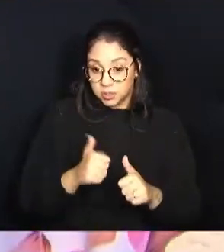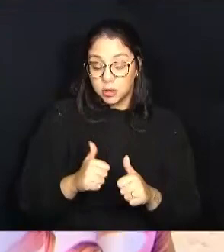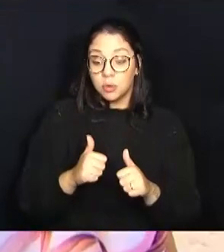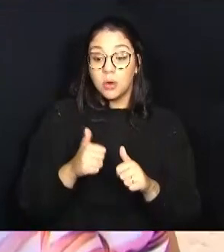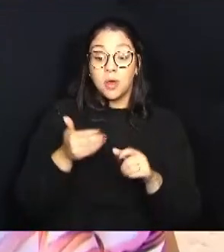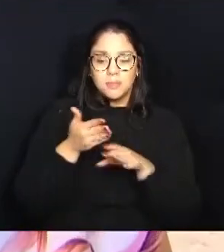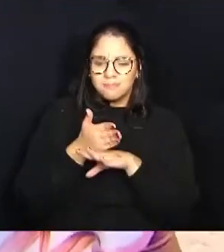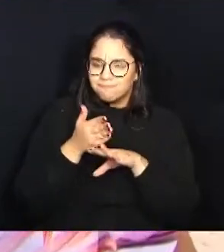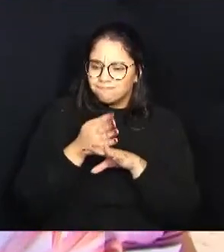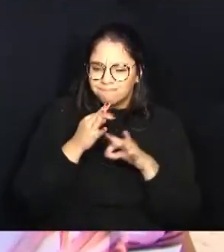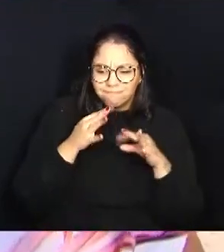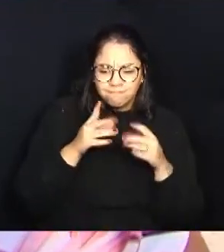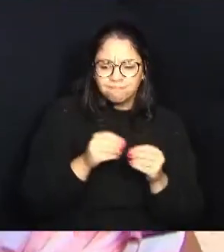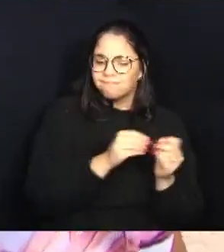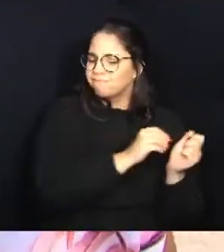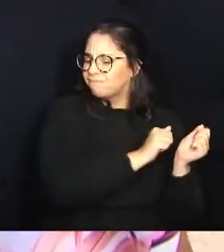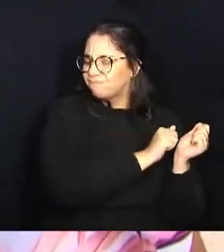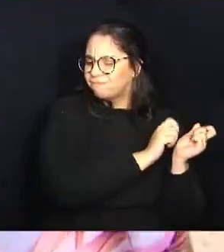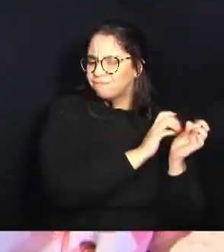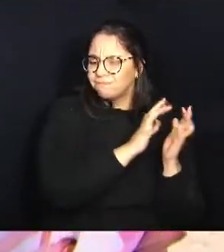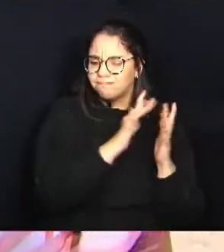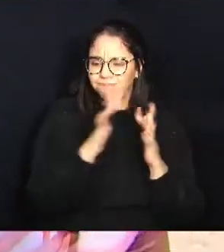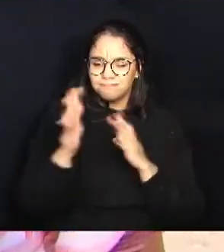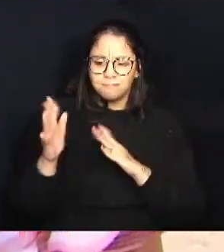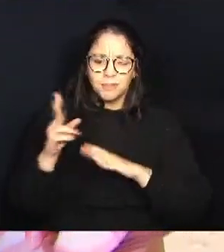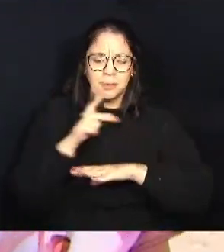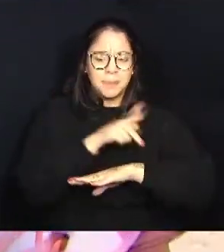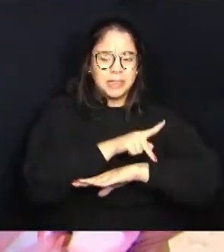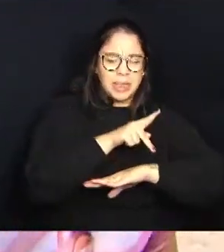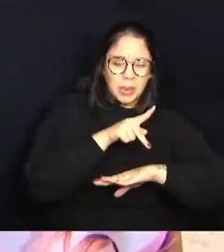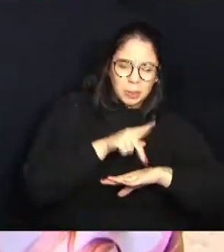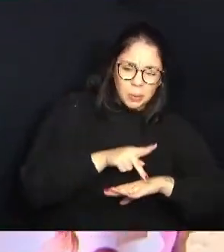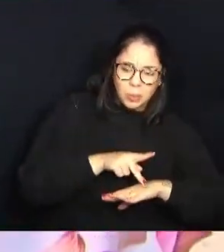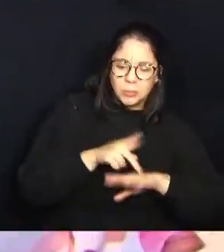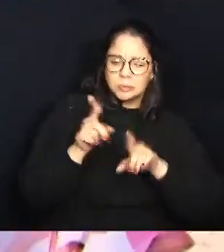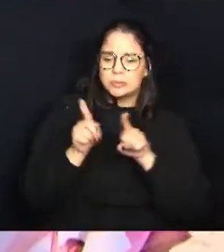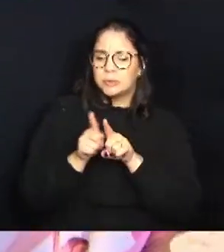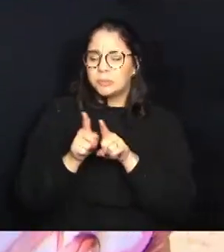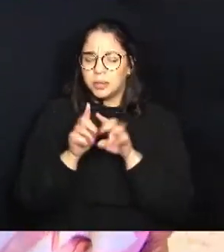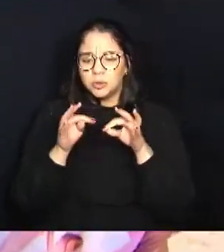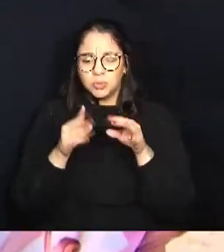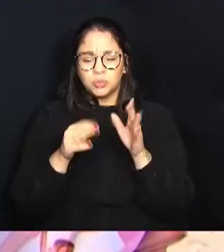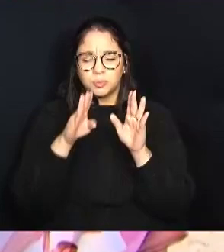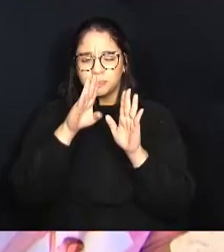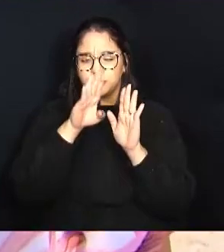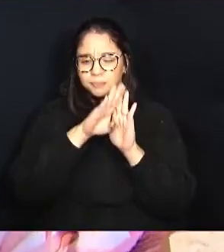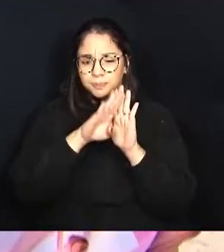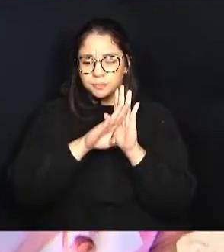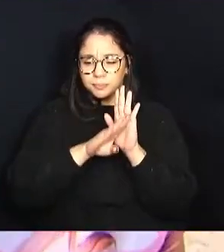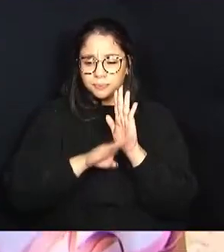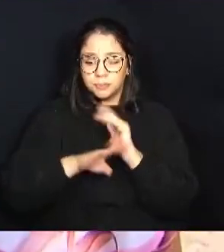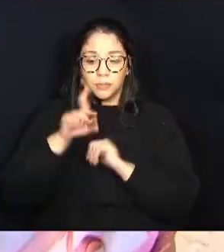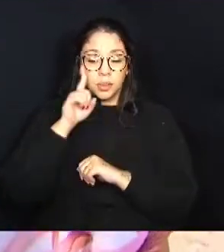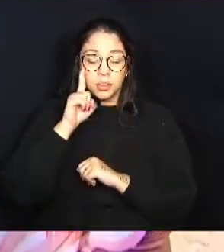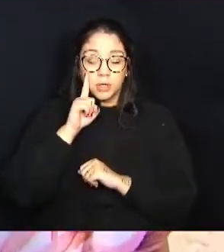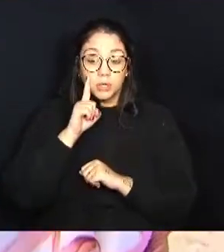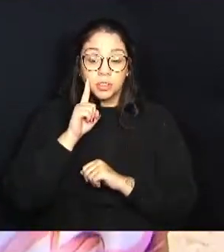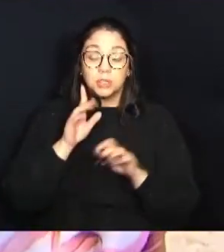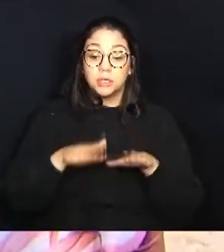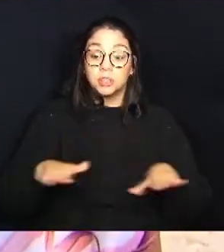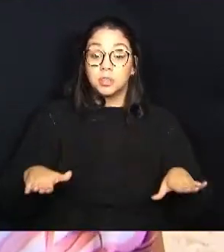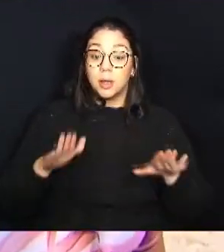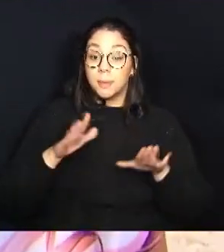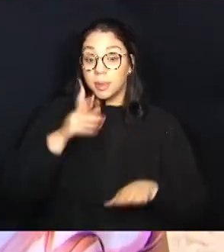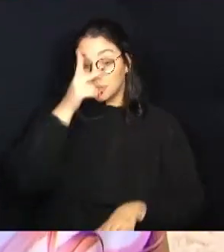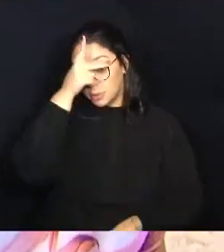de todo o processo, tanto pedagógico e de toda a rotina dessas crianças. Só que a Prefeitura